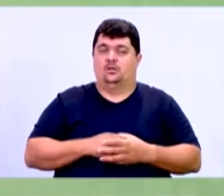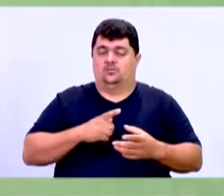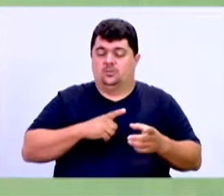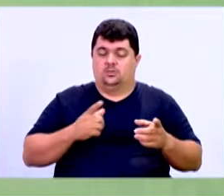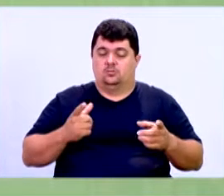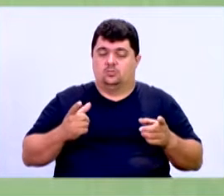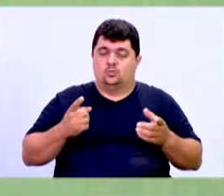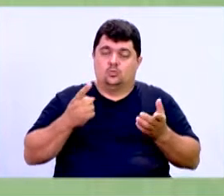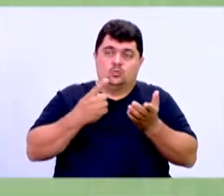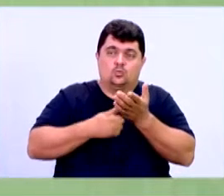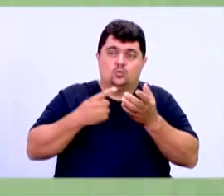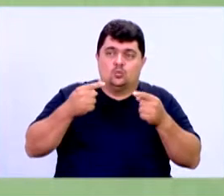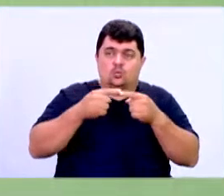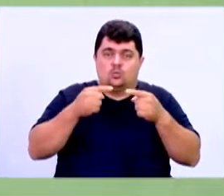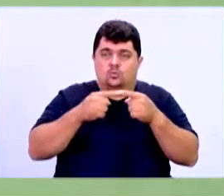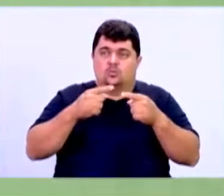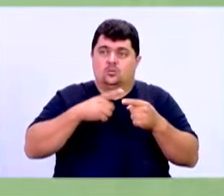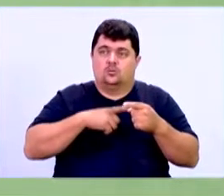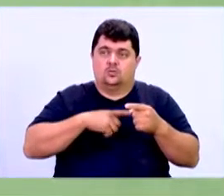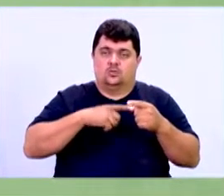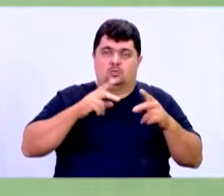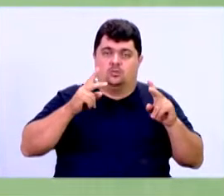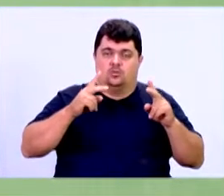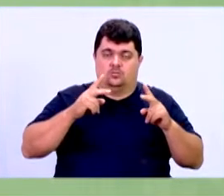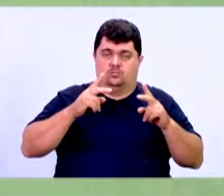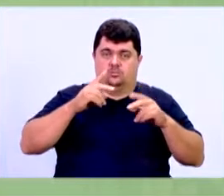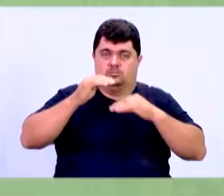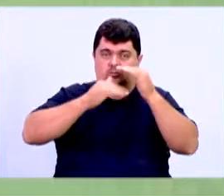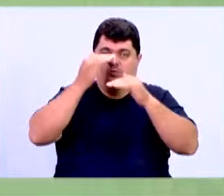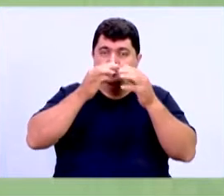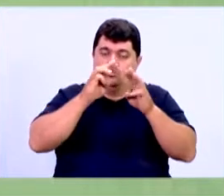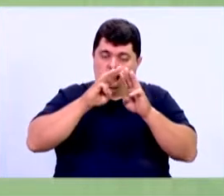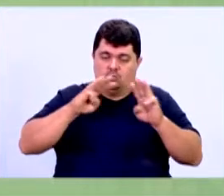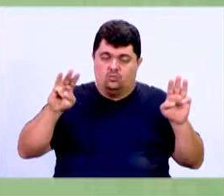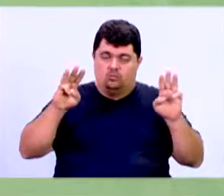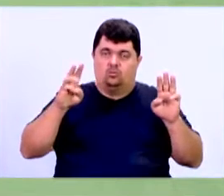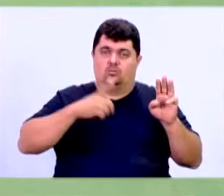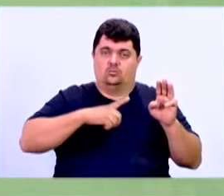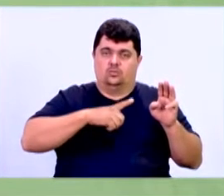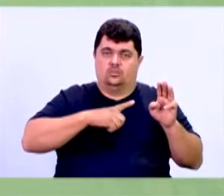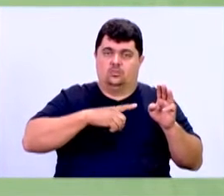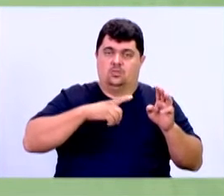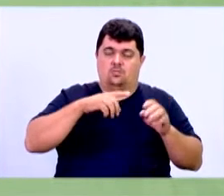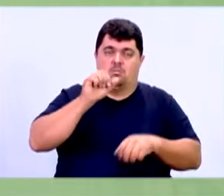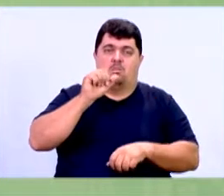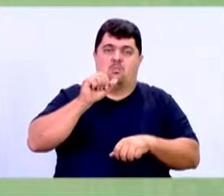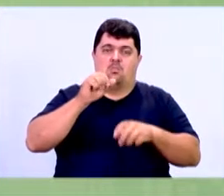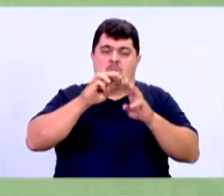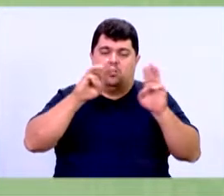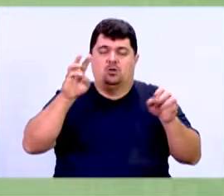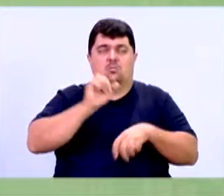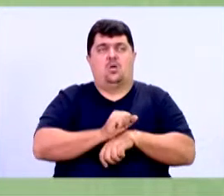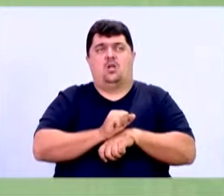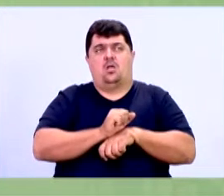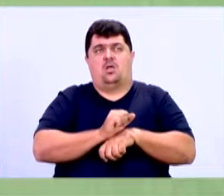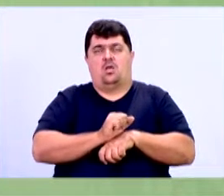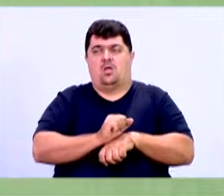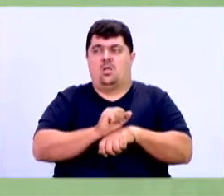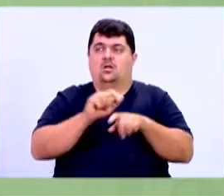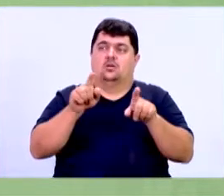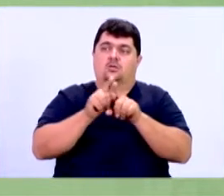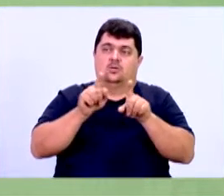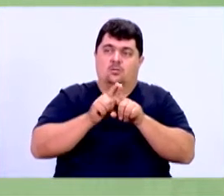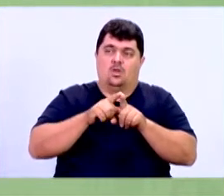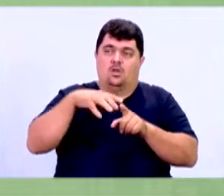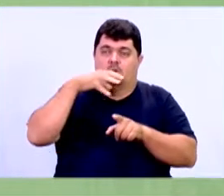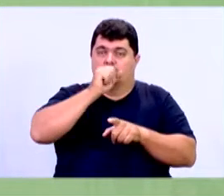existentes. O desenvolvimento web ele pode variar desde simples páginas estáticas a aplicações que